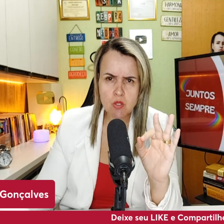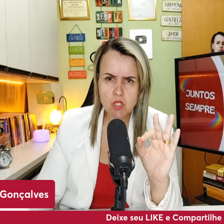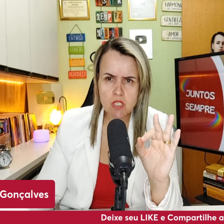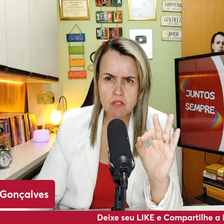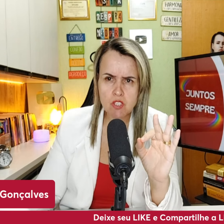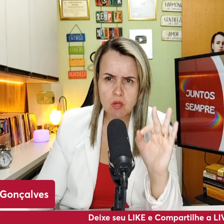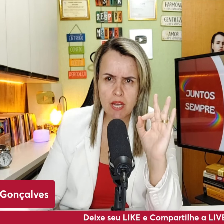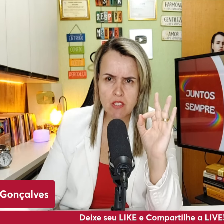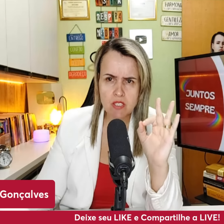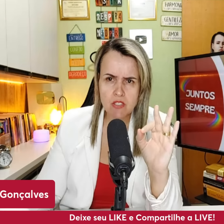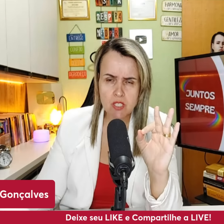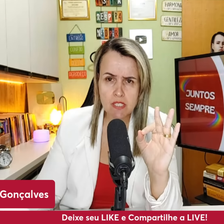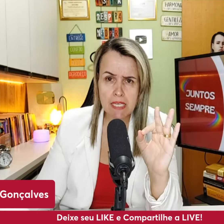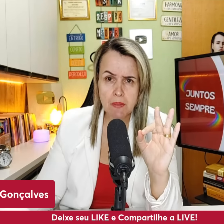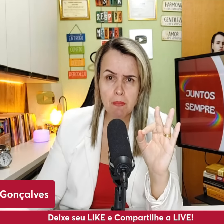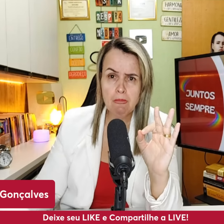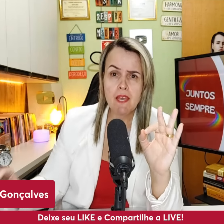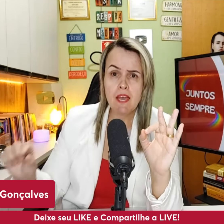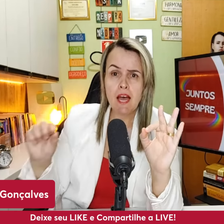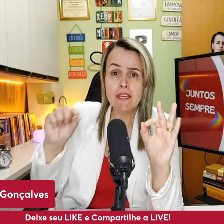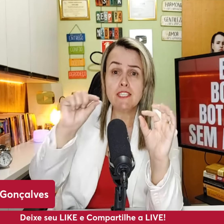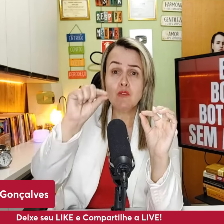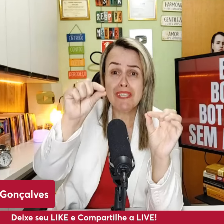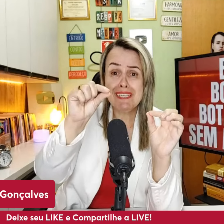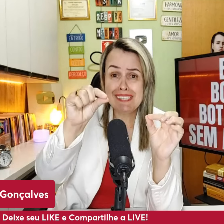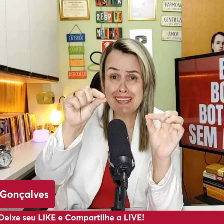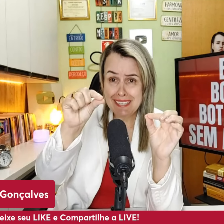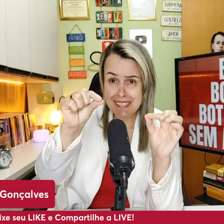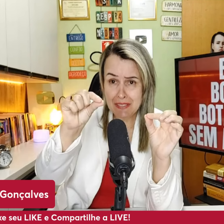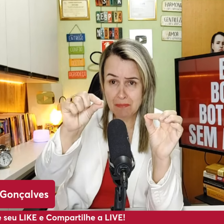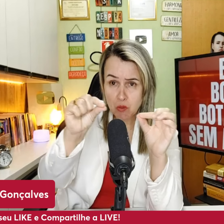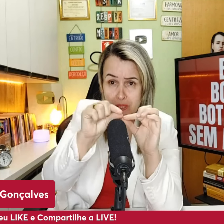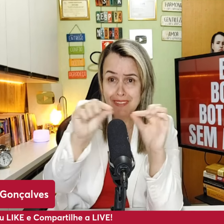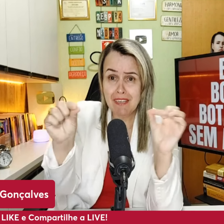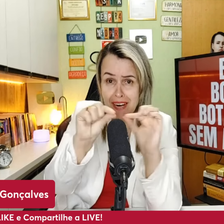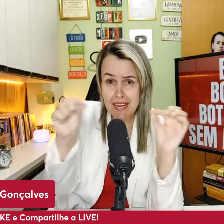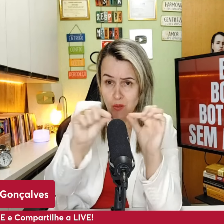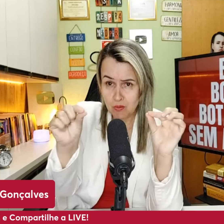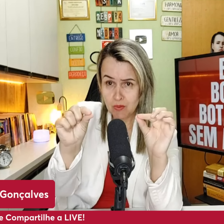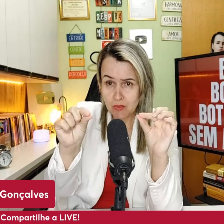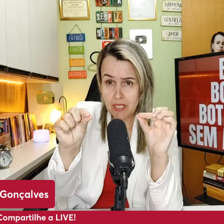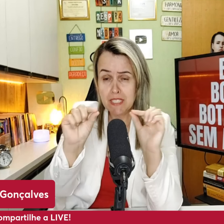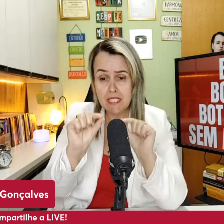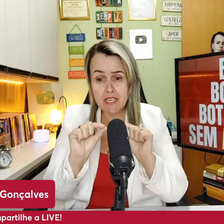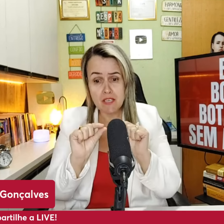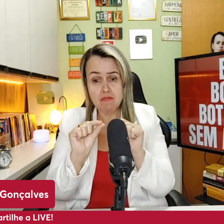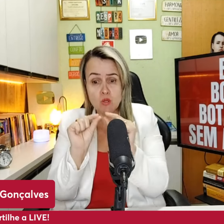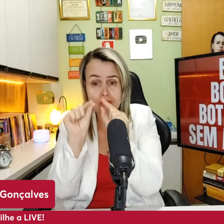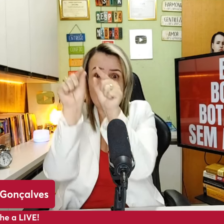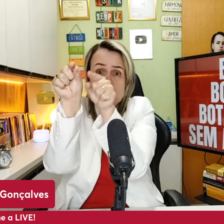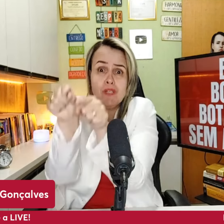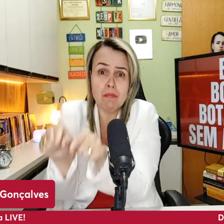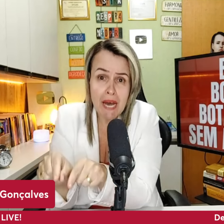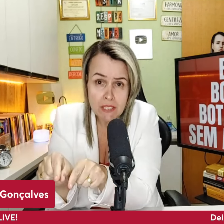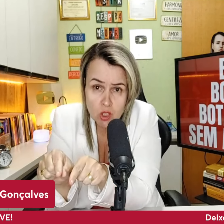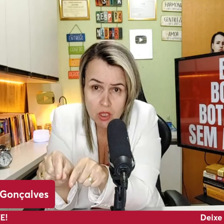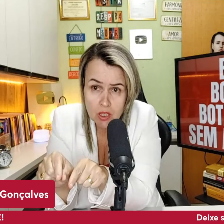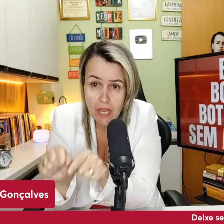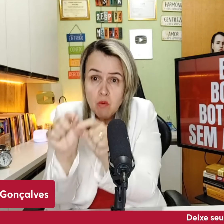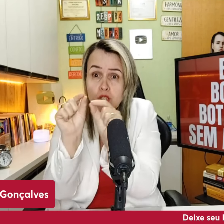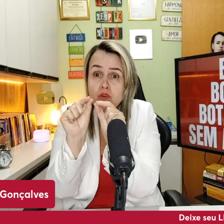oficial de justiça chegou lá e disse que ele tinha que sair aí ele não queria sair no intervalo ele Queria que voltasse o